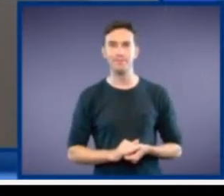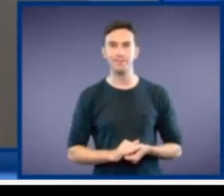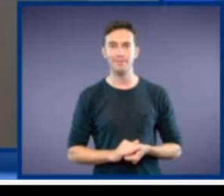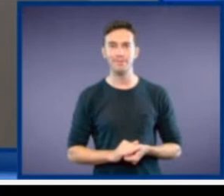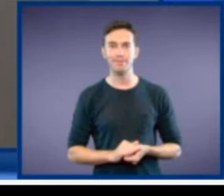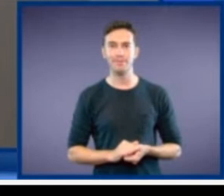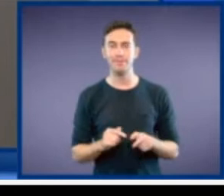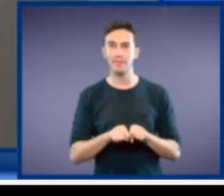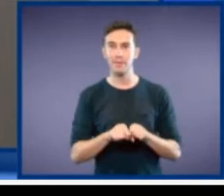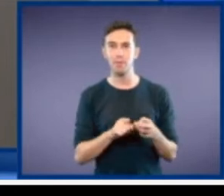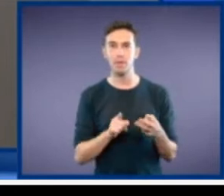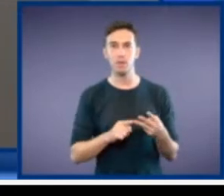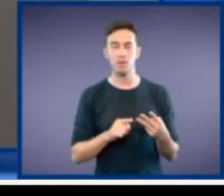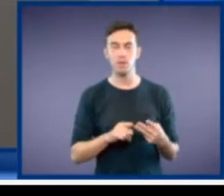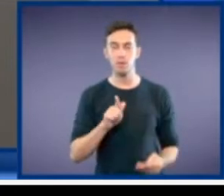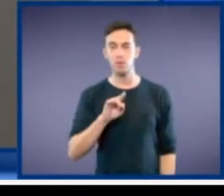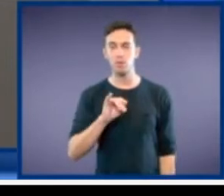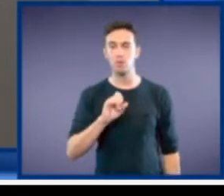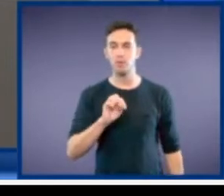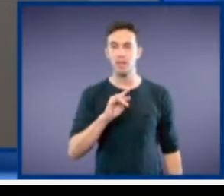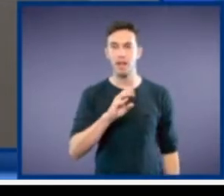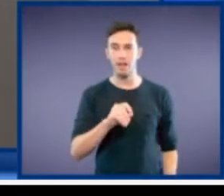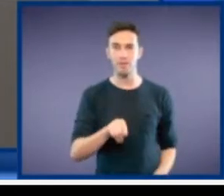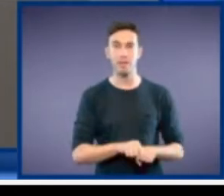Gustavo Montezano, nosso presidente, que